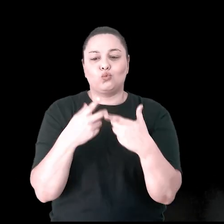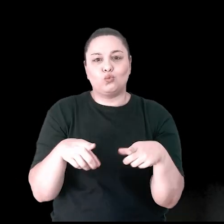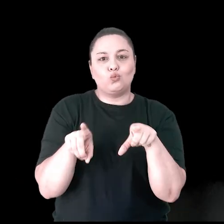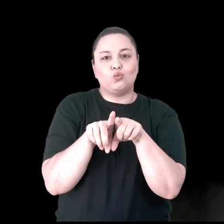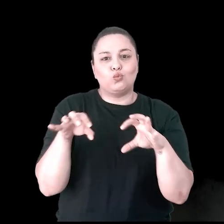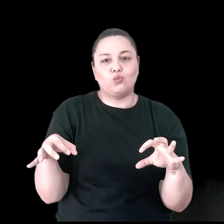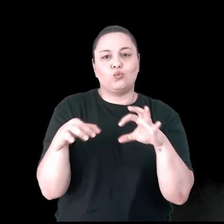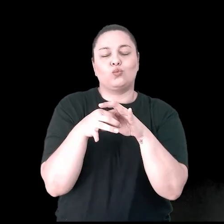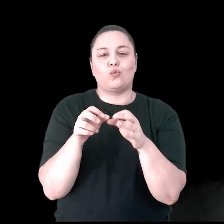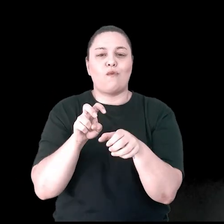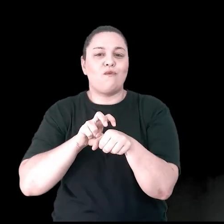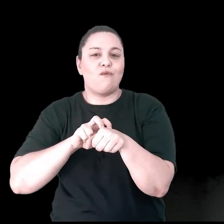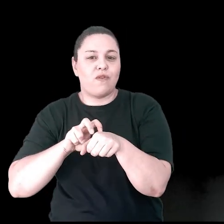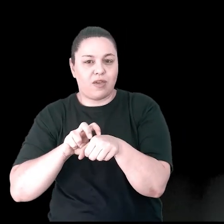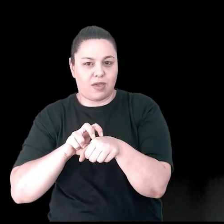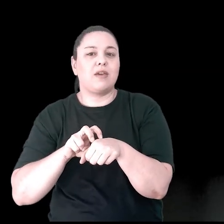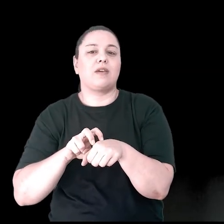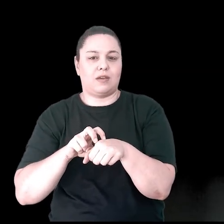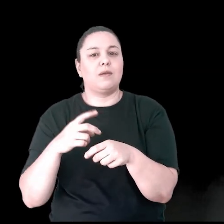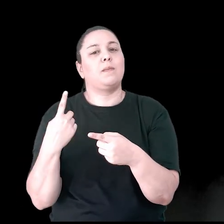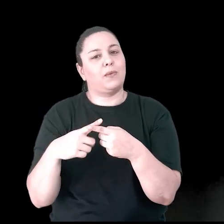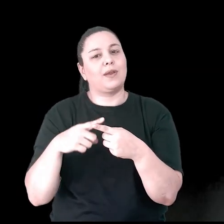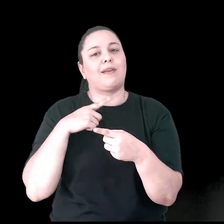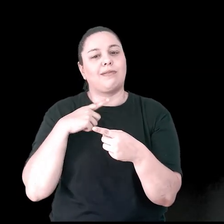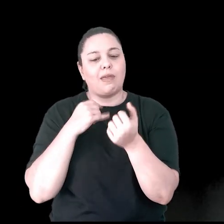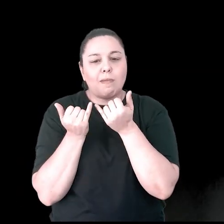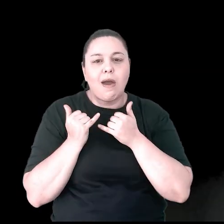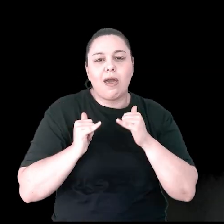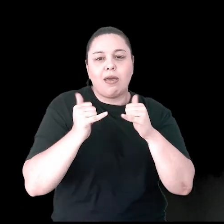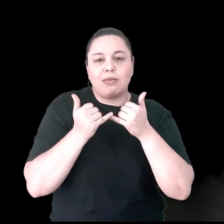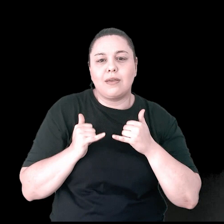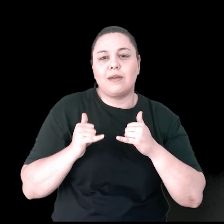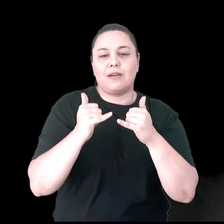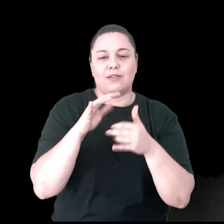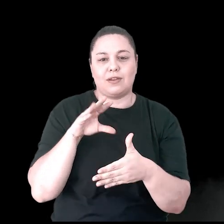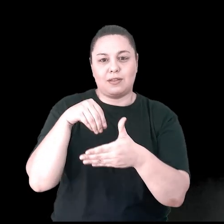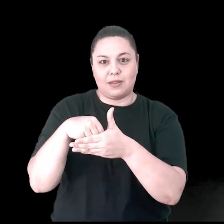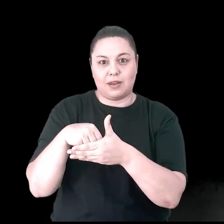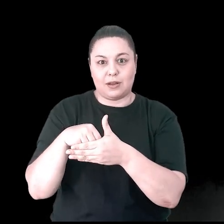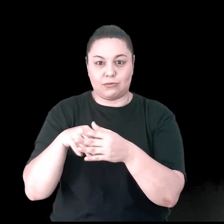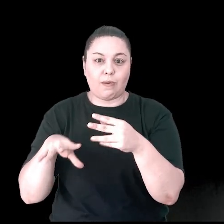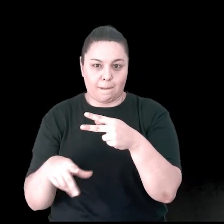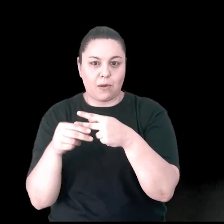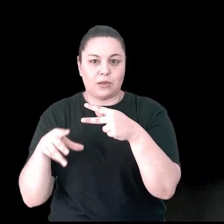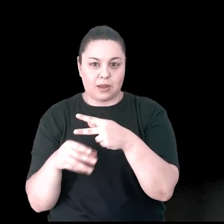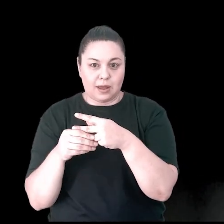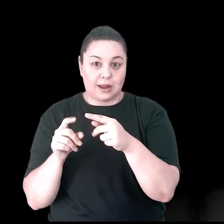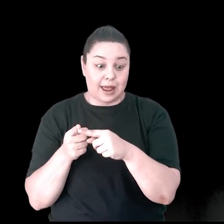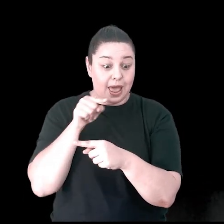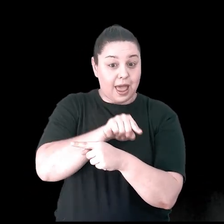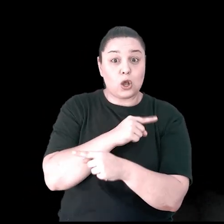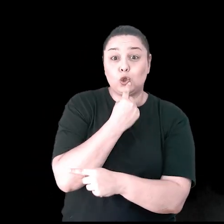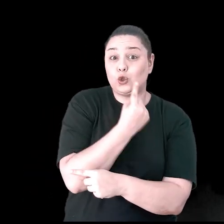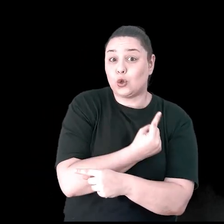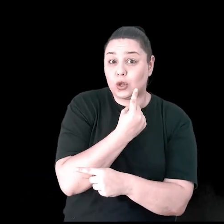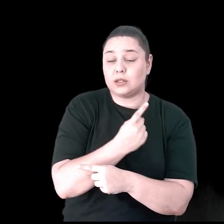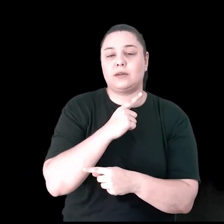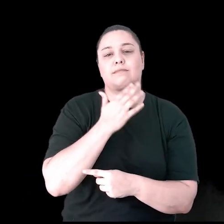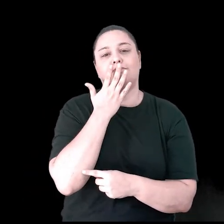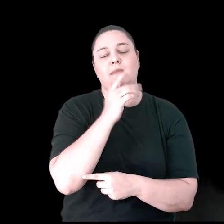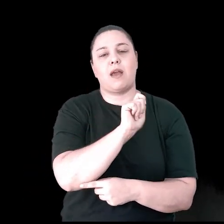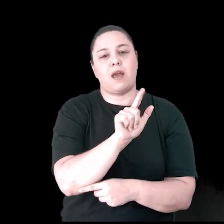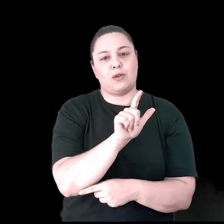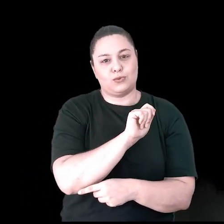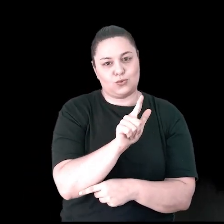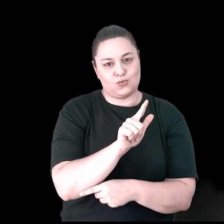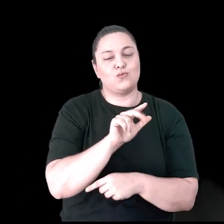verde, a GFP, para produzir luz verde por transferência de energia ressonante, enquanto a aequorina sozinha gera luz